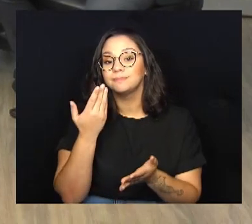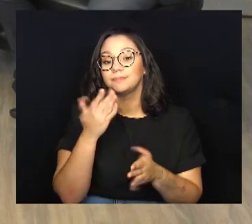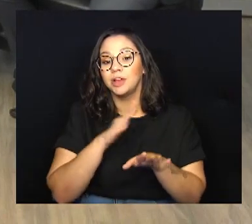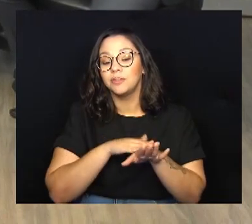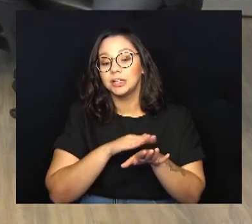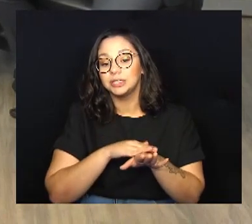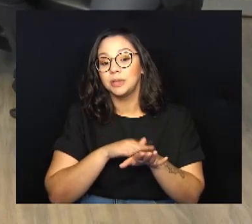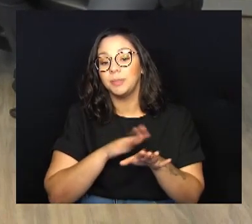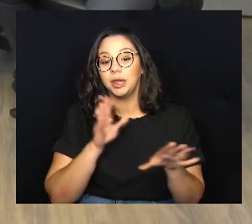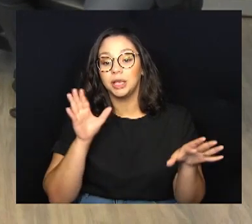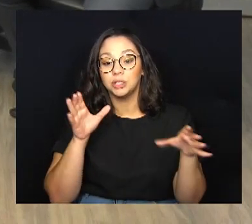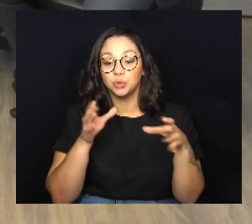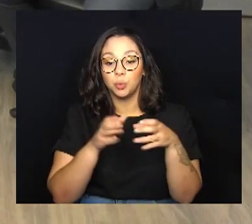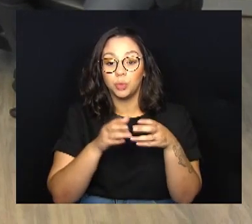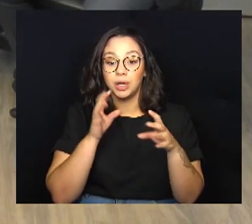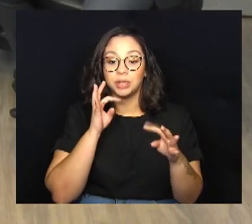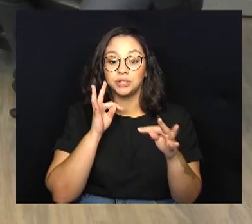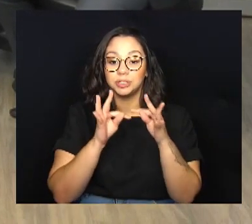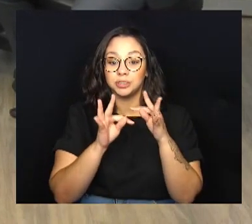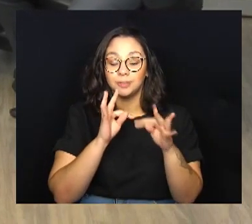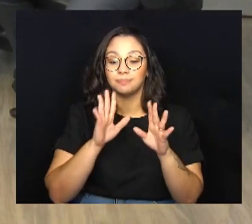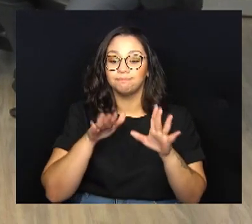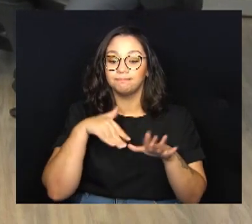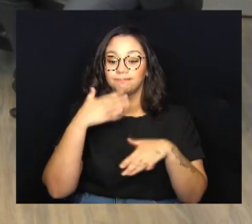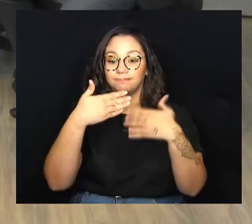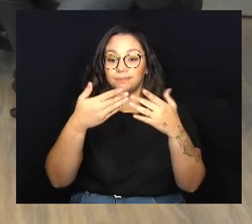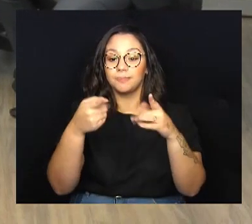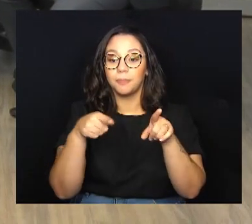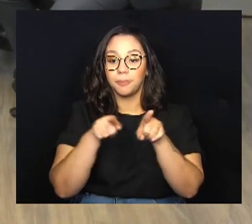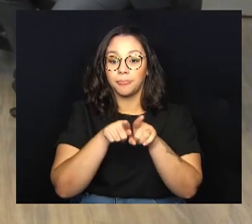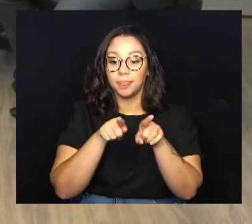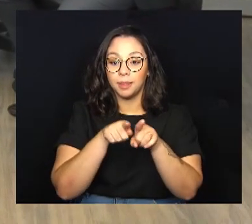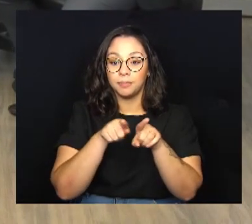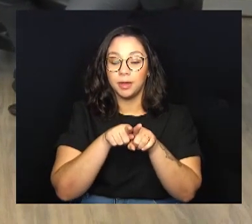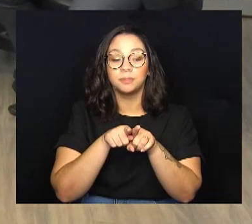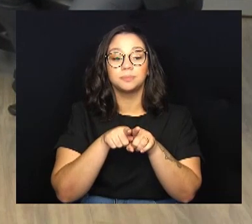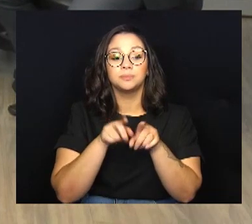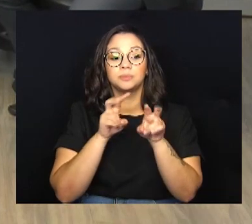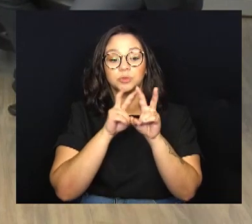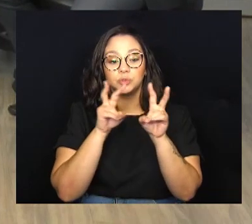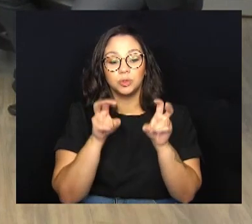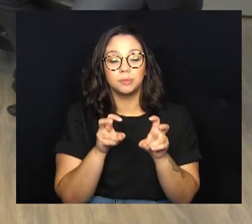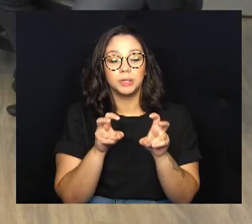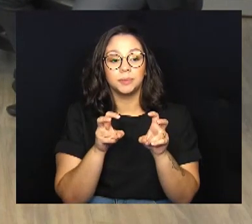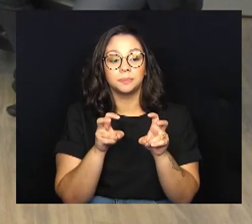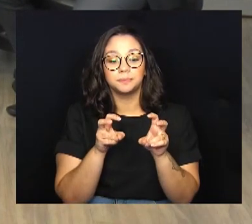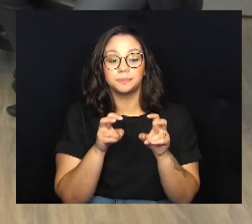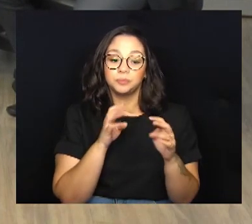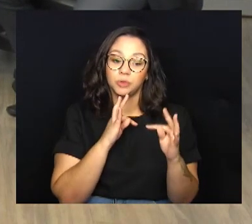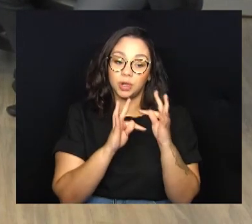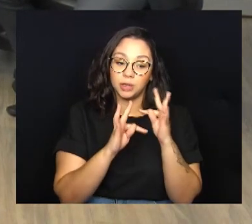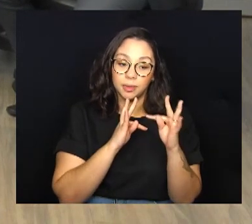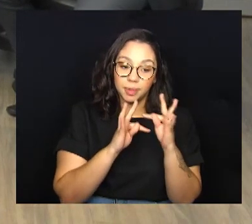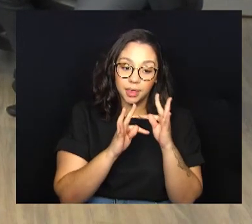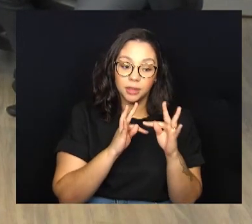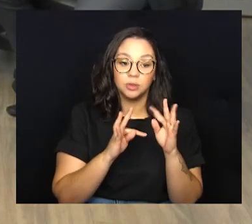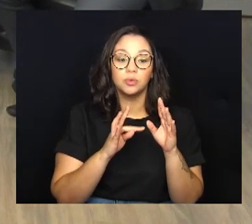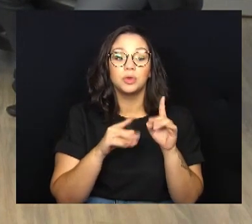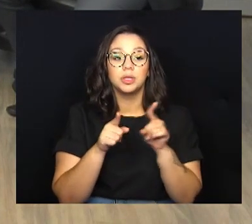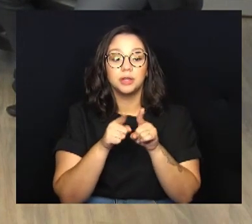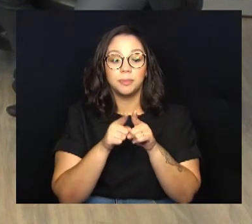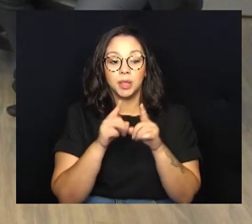que compõe a região metropolitana, porque se você for fazer uma abordagem, eu acho que a Lúcia tem conhecimento disso, a Marilda também, nós